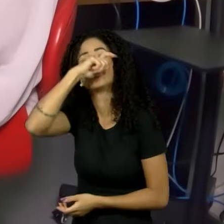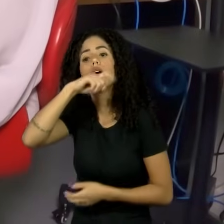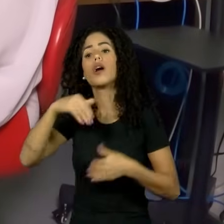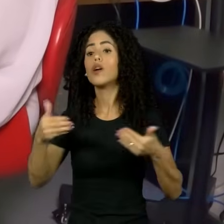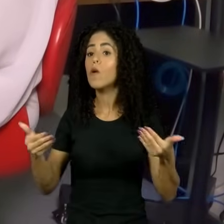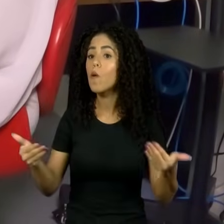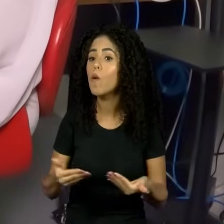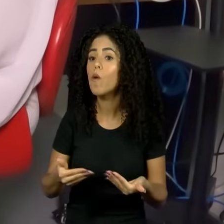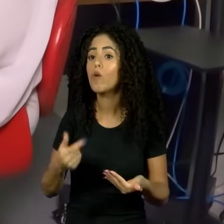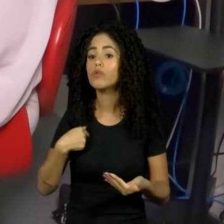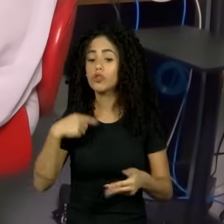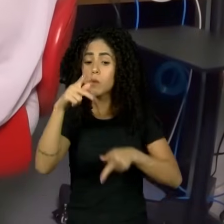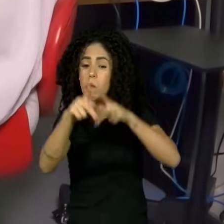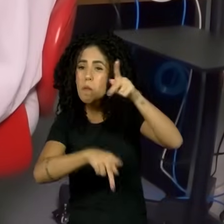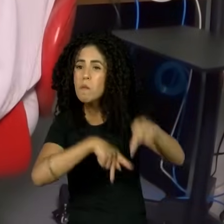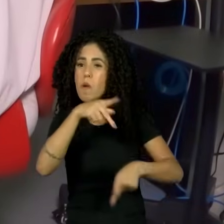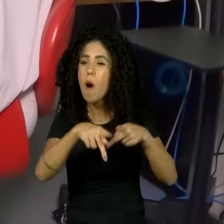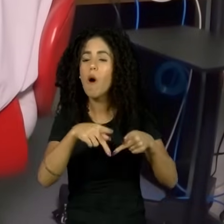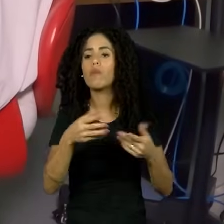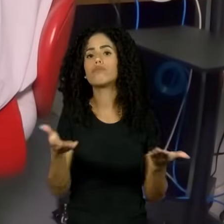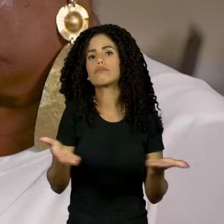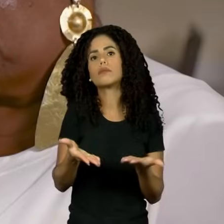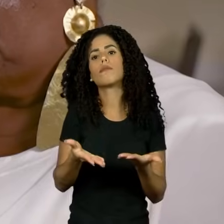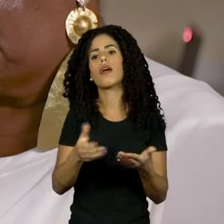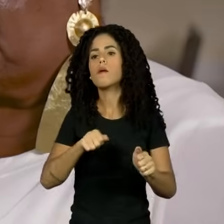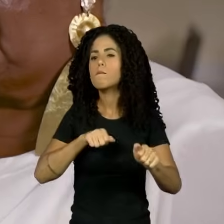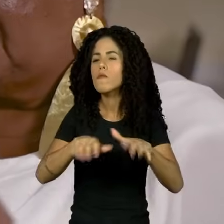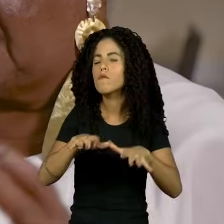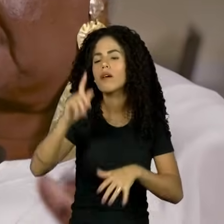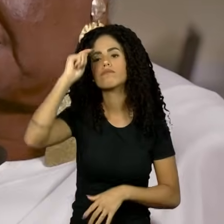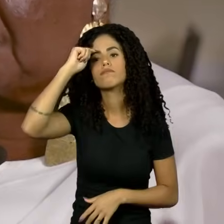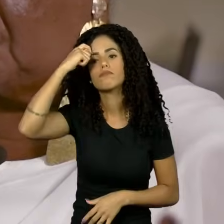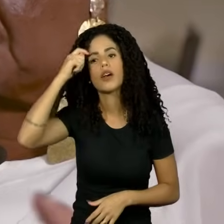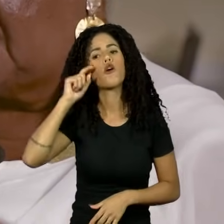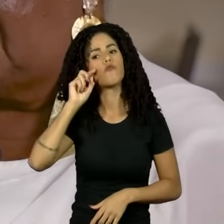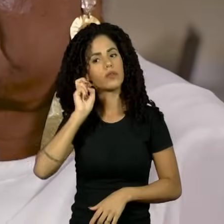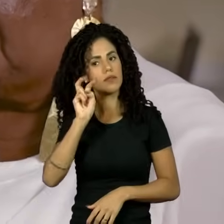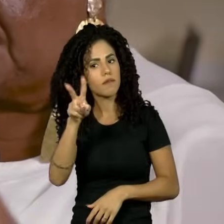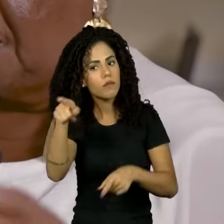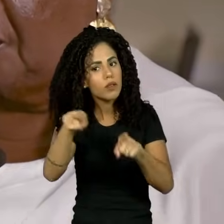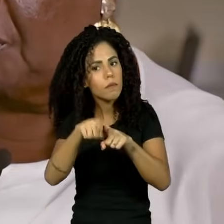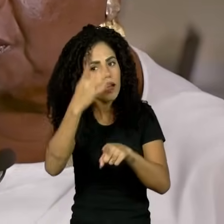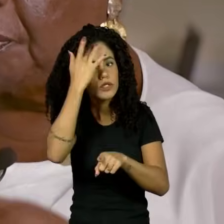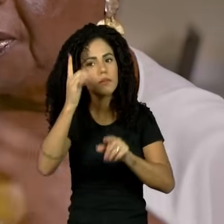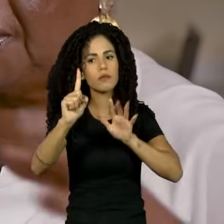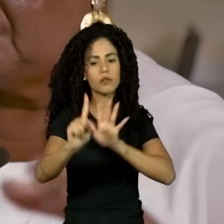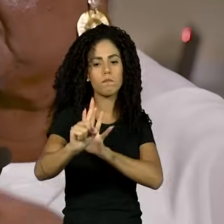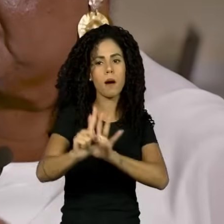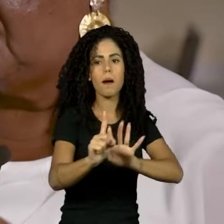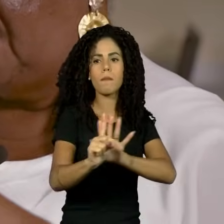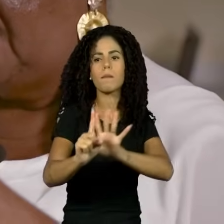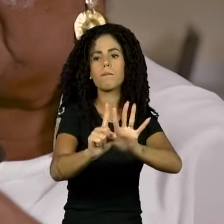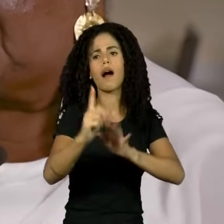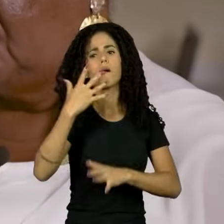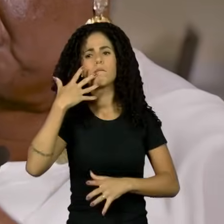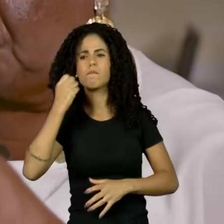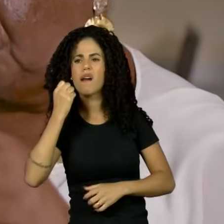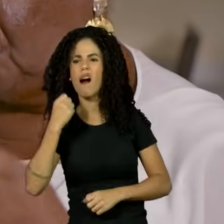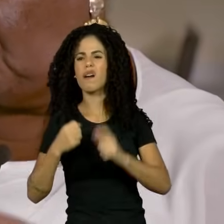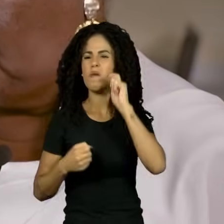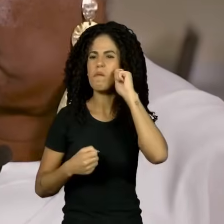hoje tem um público, né, que extrapolou o movimento negro. Você viu que aqueles seguidores ali eram brancos, pretos,